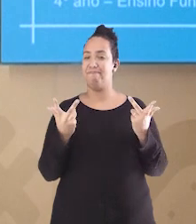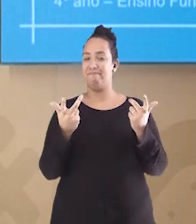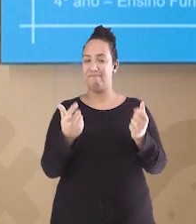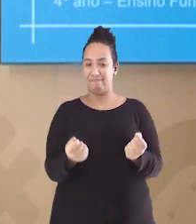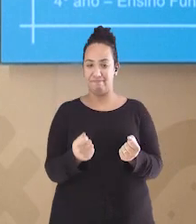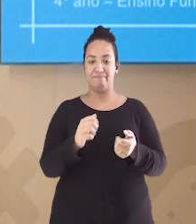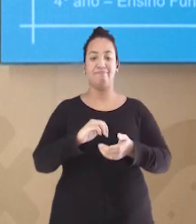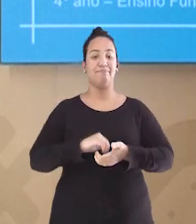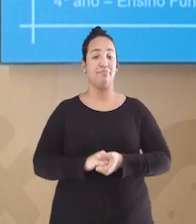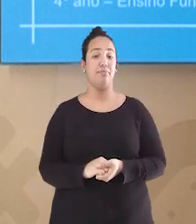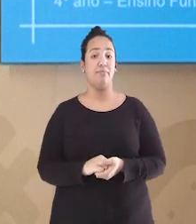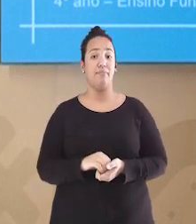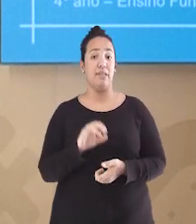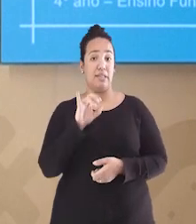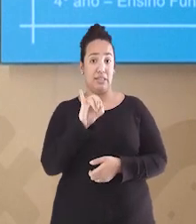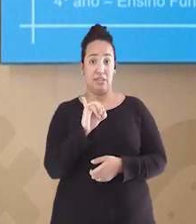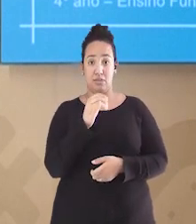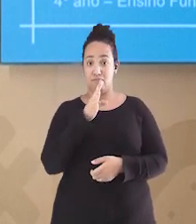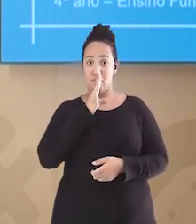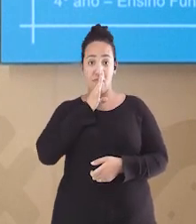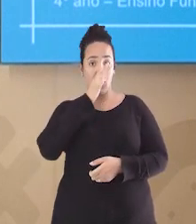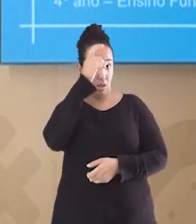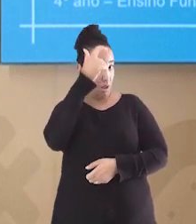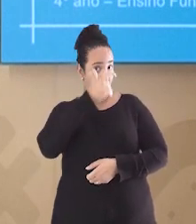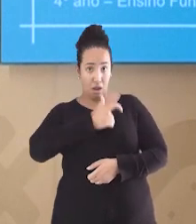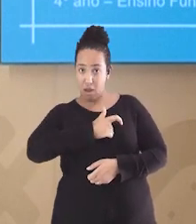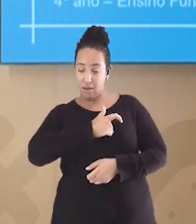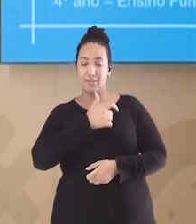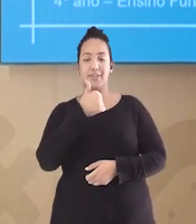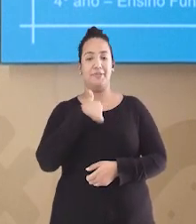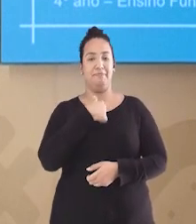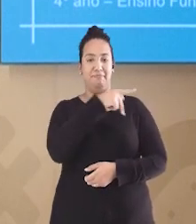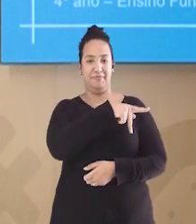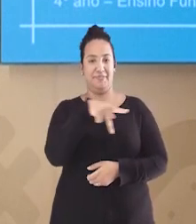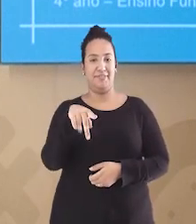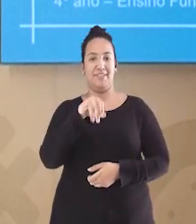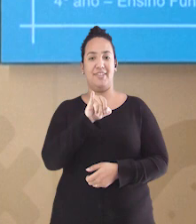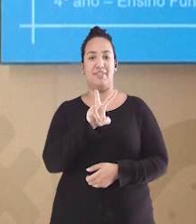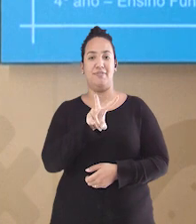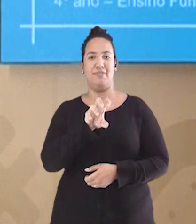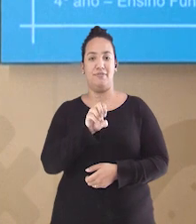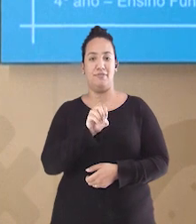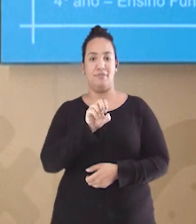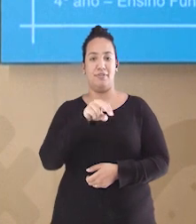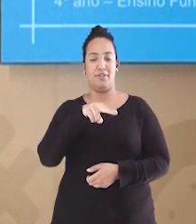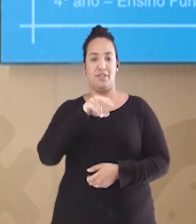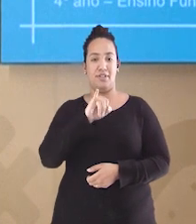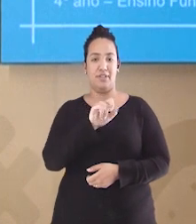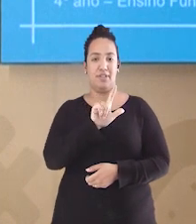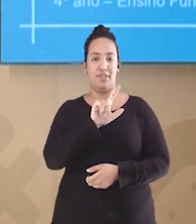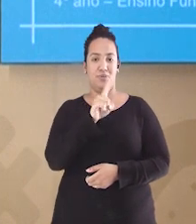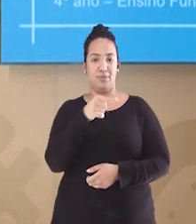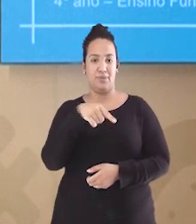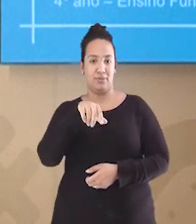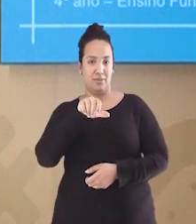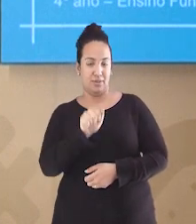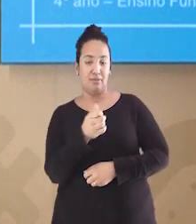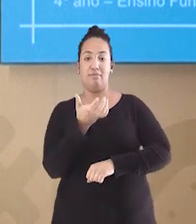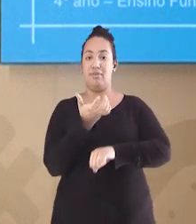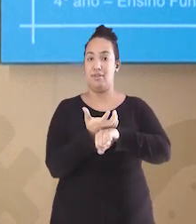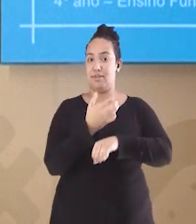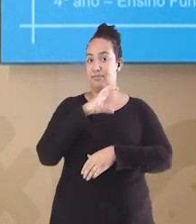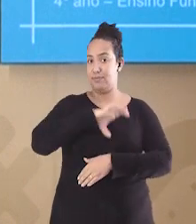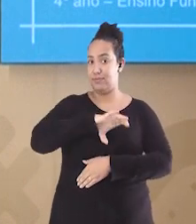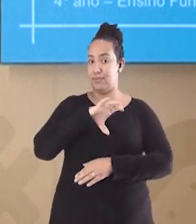demais. Para quem ainda não me conhece, sou a professora Ivonilza de Língua Portuguesa.